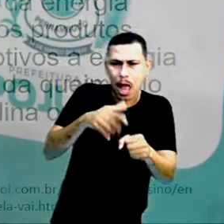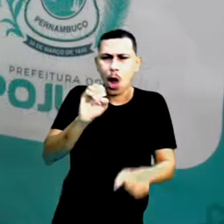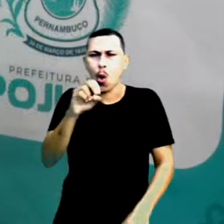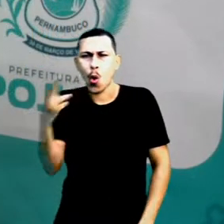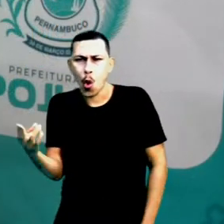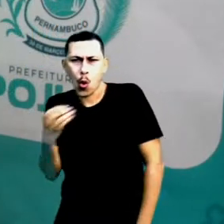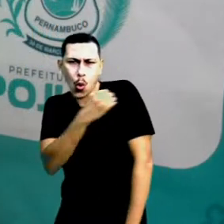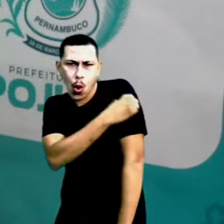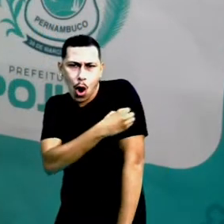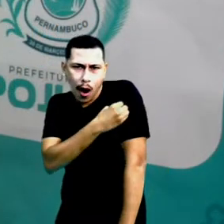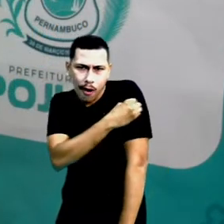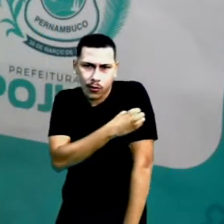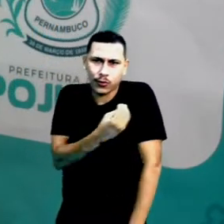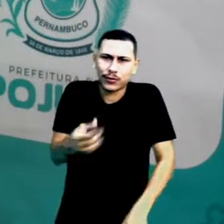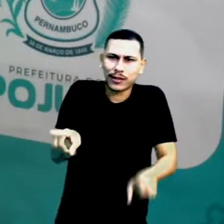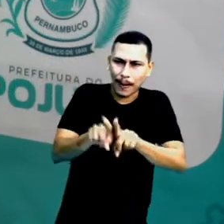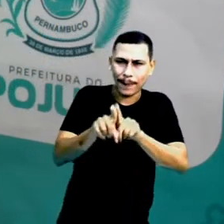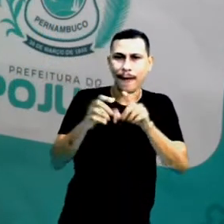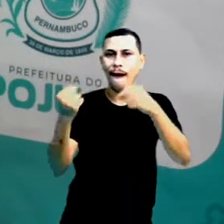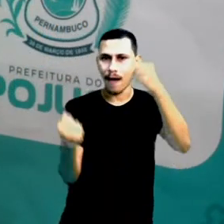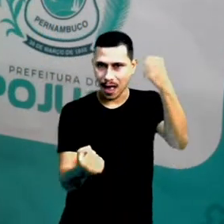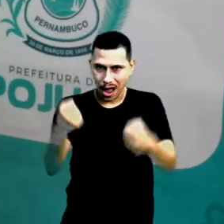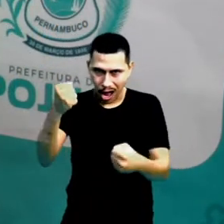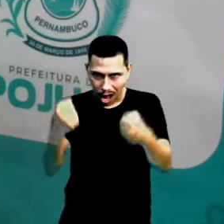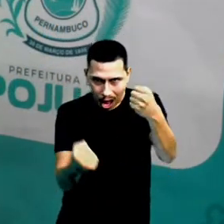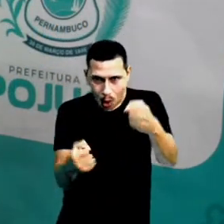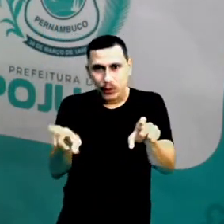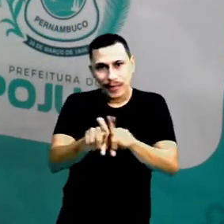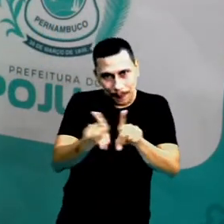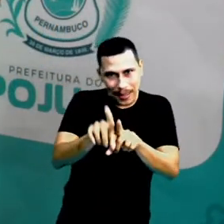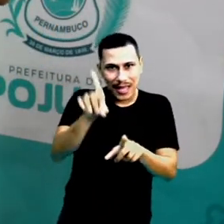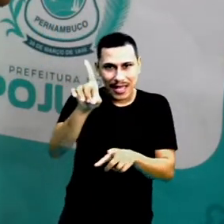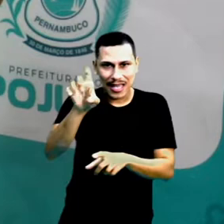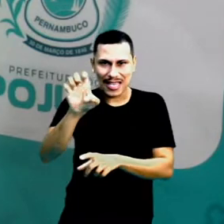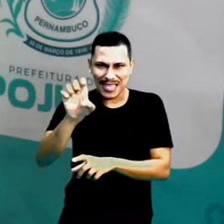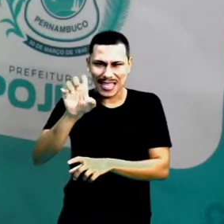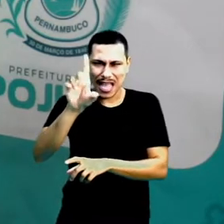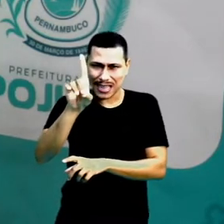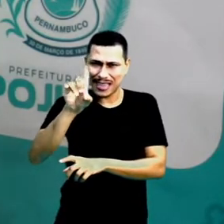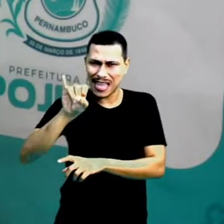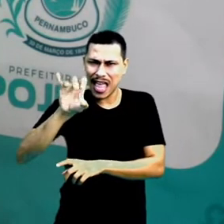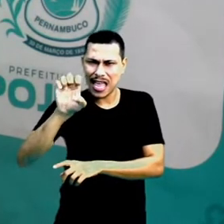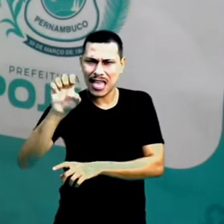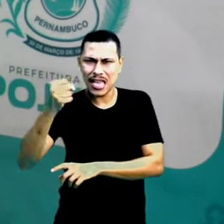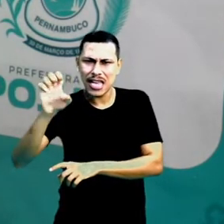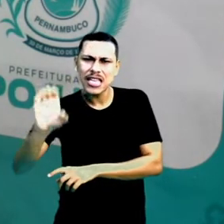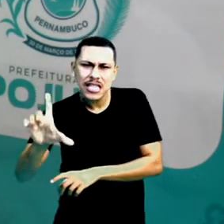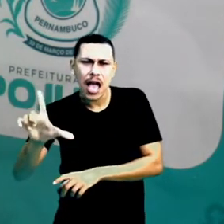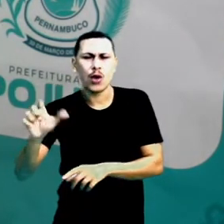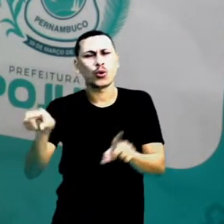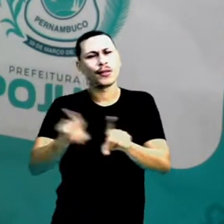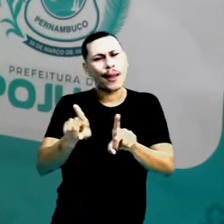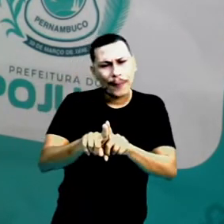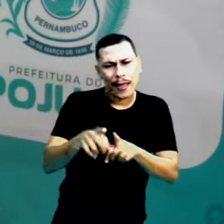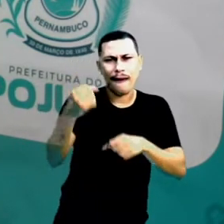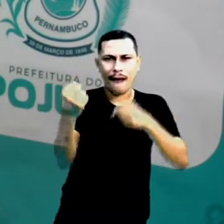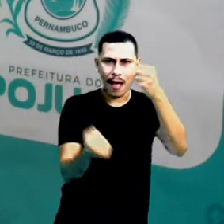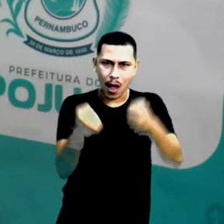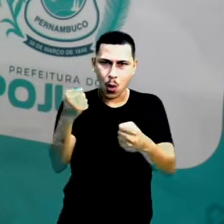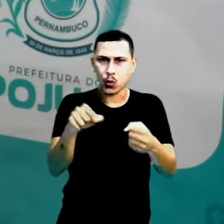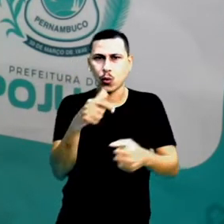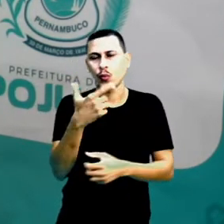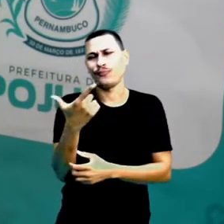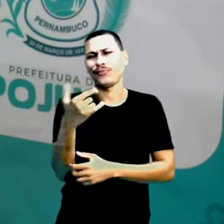sabe também que carros, eles também são movimentados a diesel, né? Hoje em dia tem carros movimentados a energia